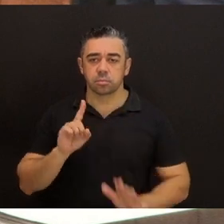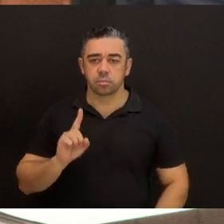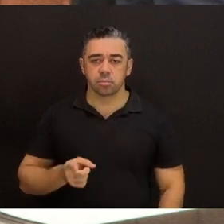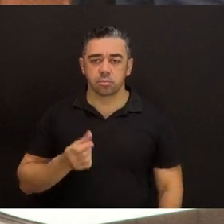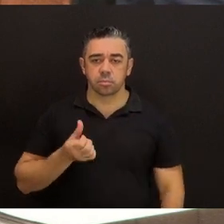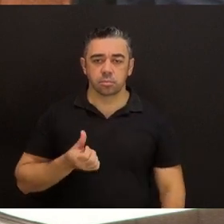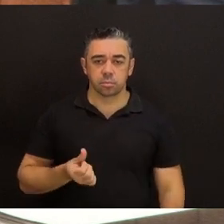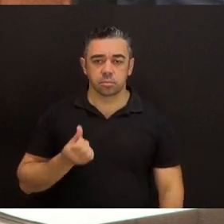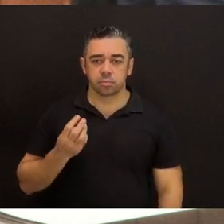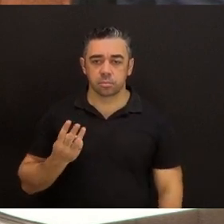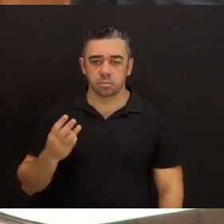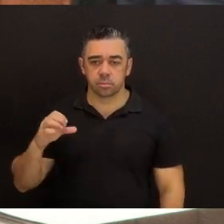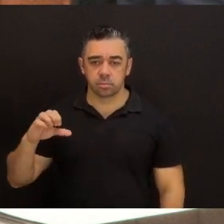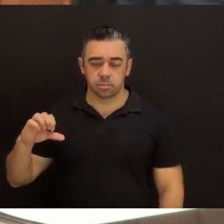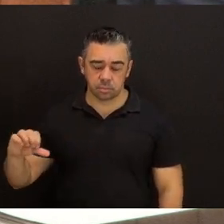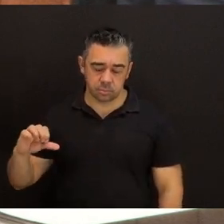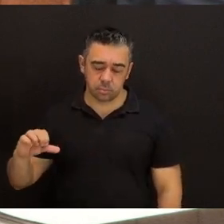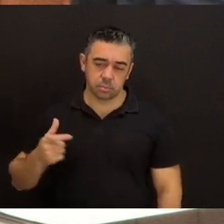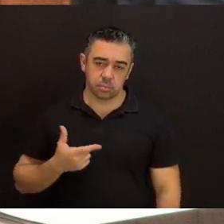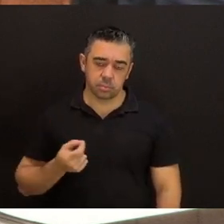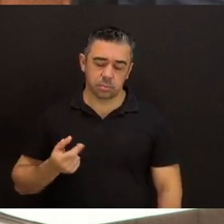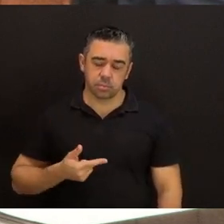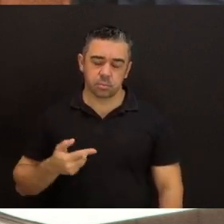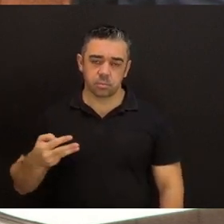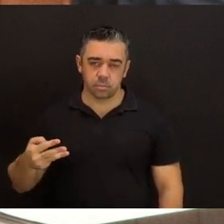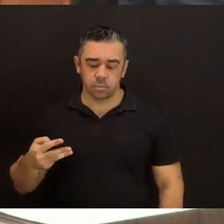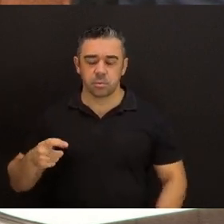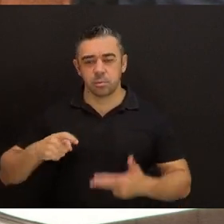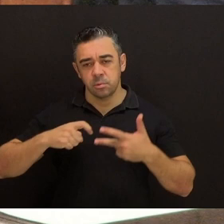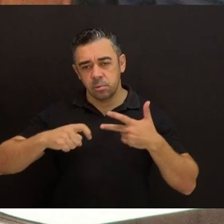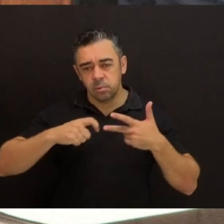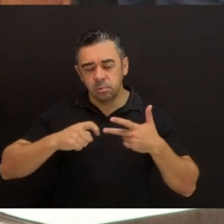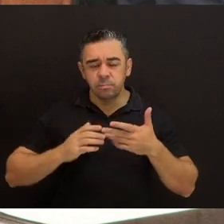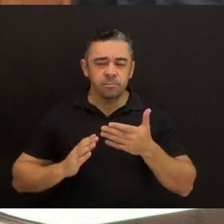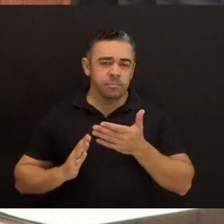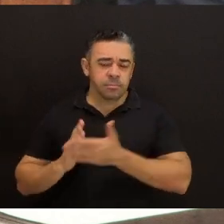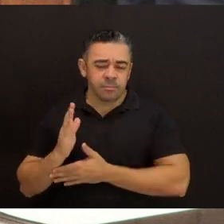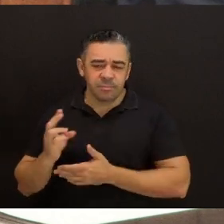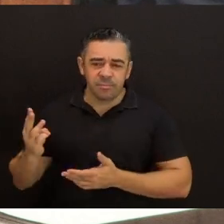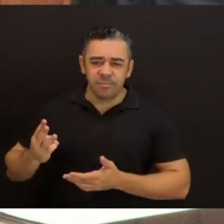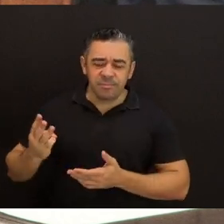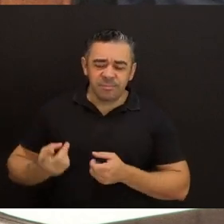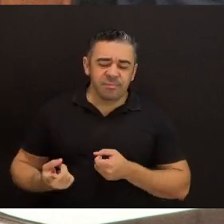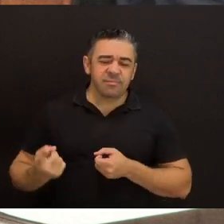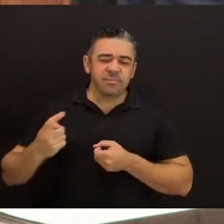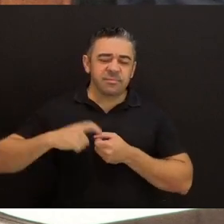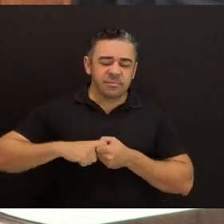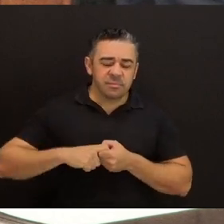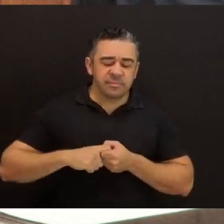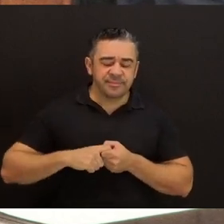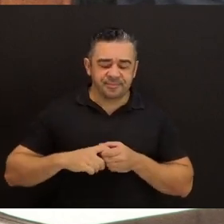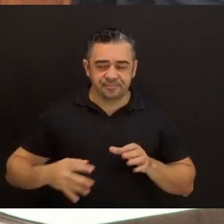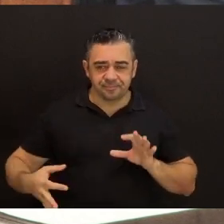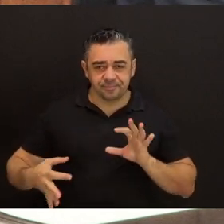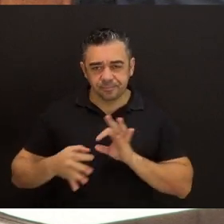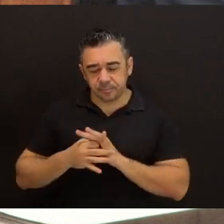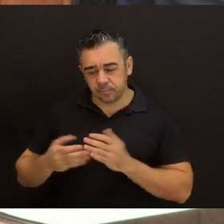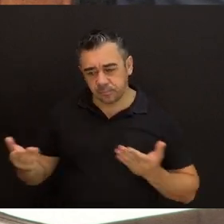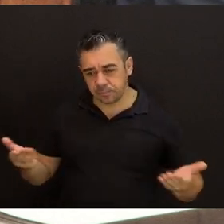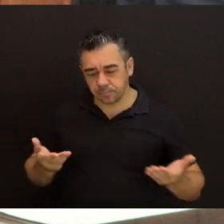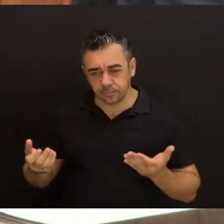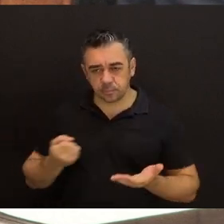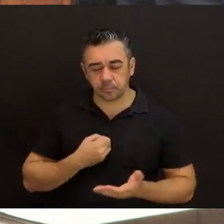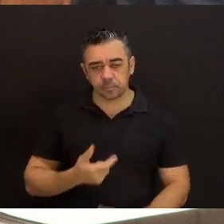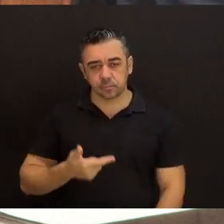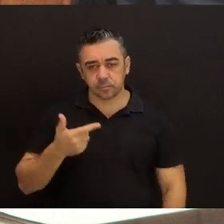1639 de 2023 do Poder Executivo que a prova o terceiro aditivo ao acordo de cooperação número 2 e